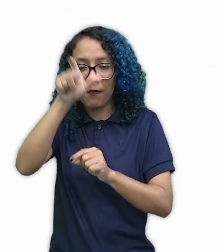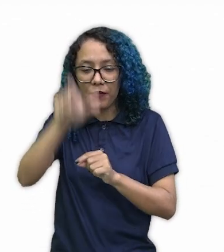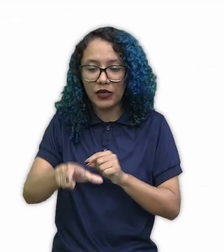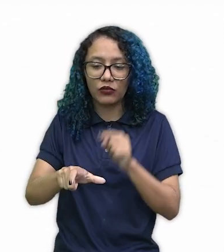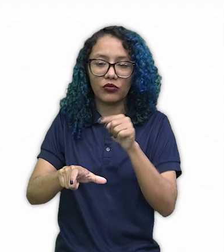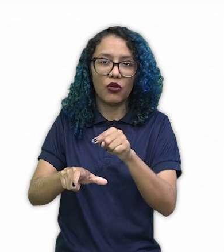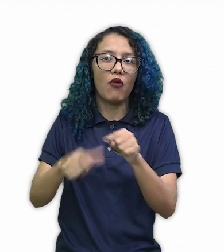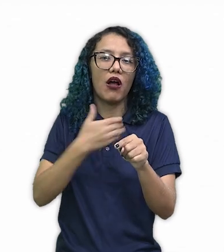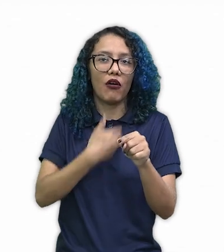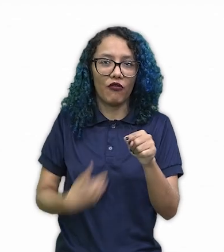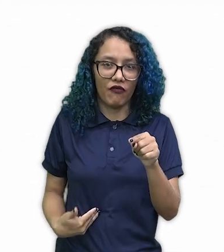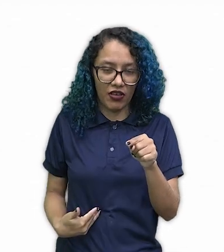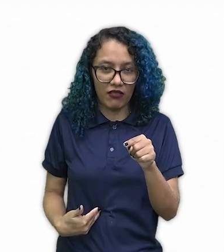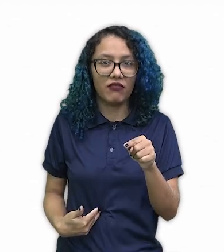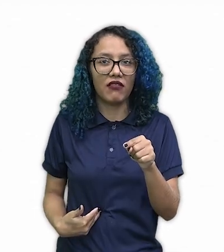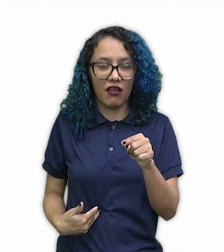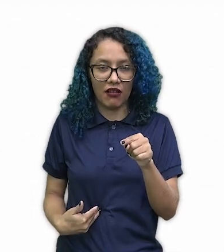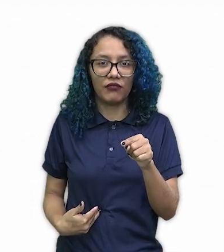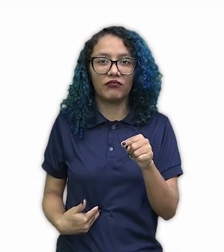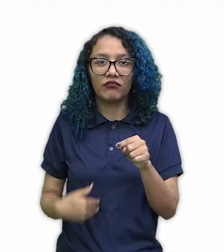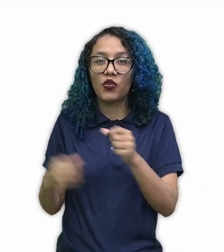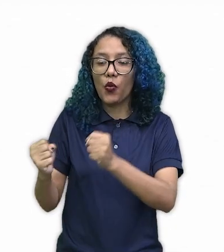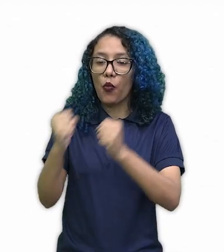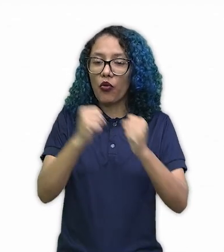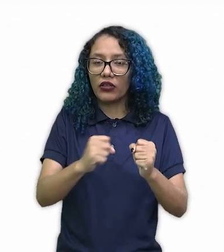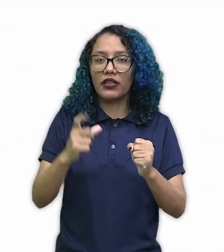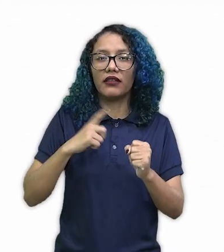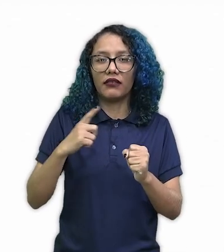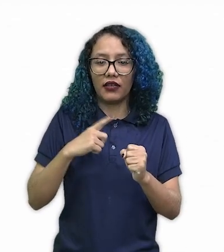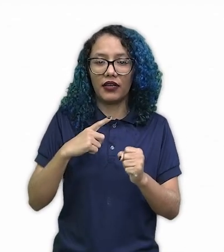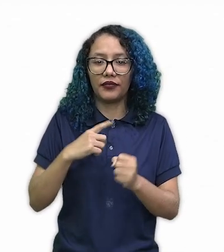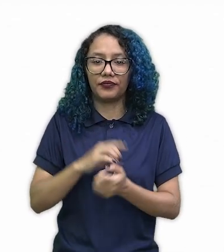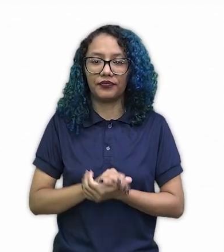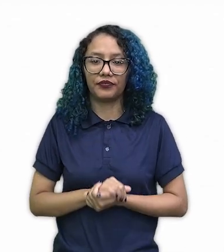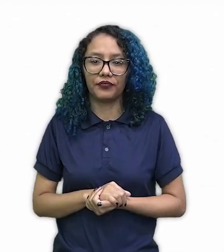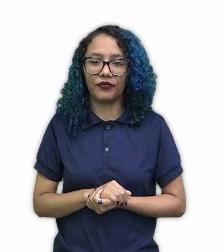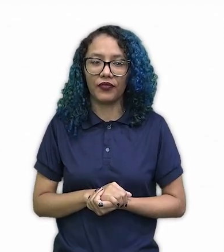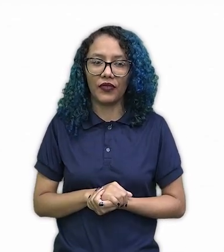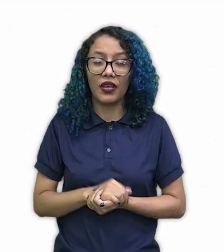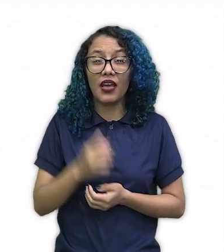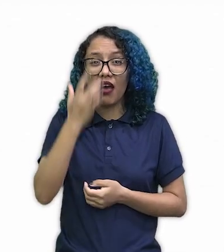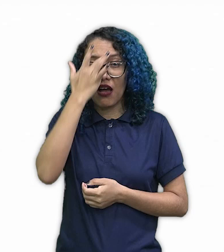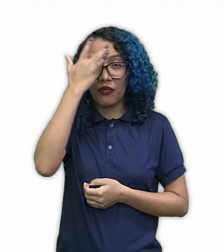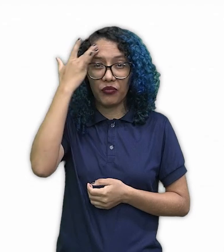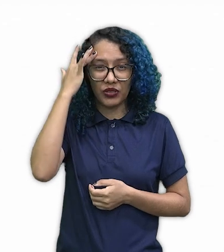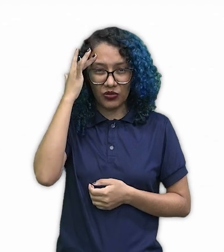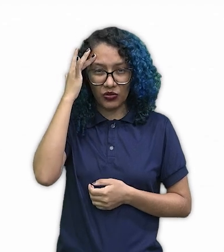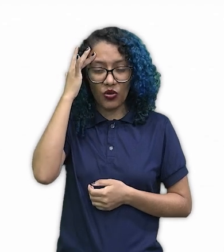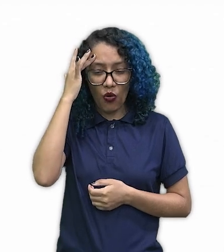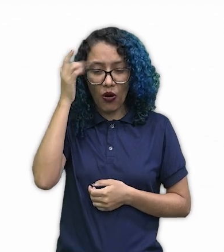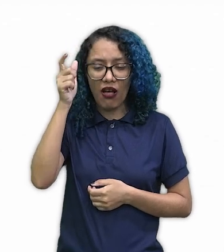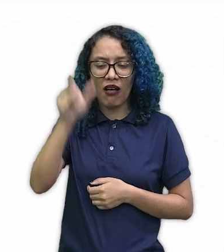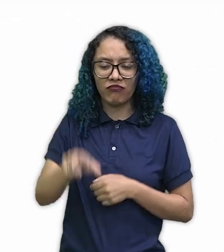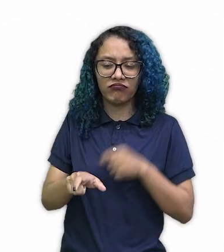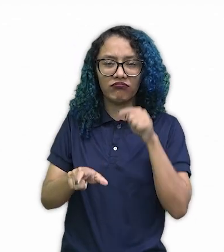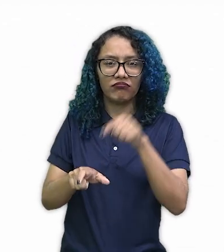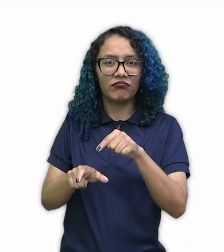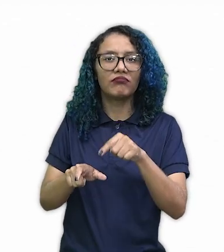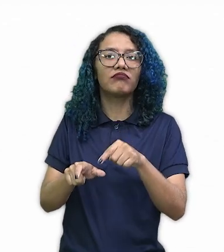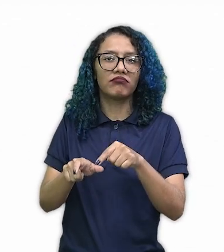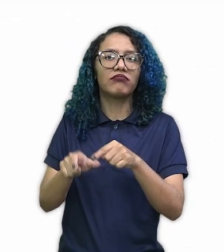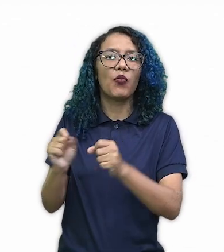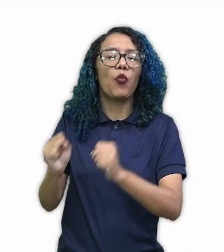esse direito. Quem exerce o poder e quem está lá me conhece,